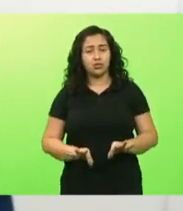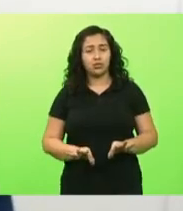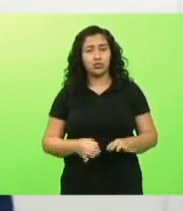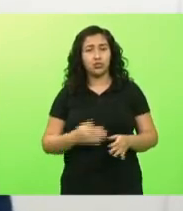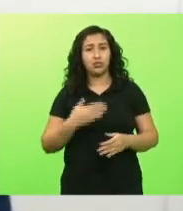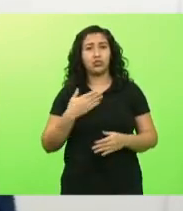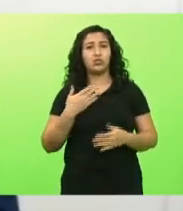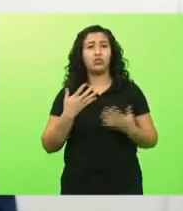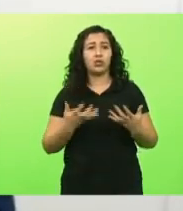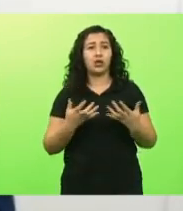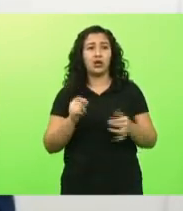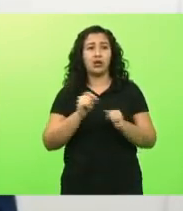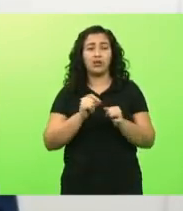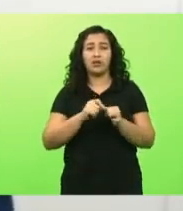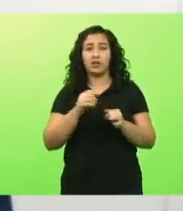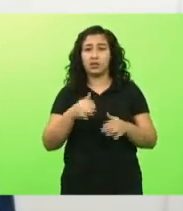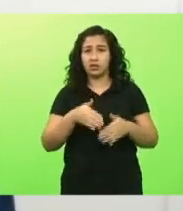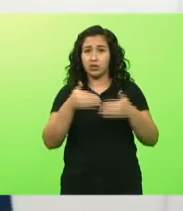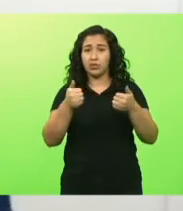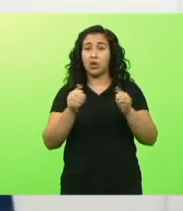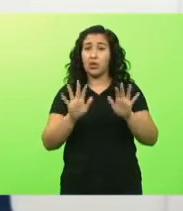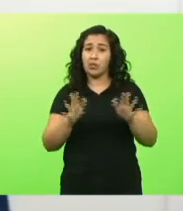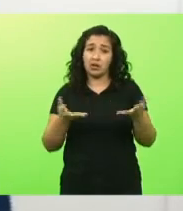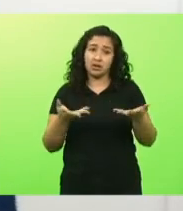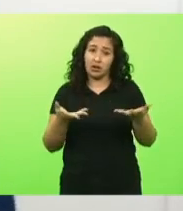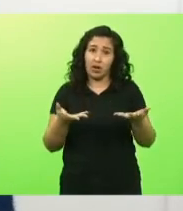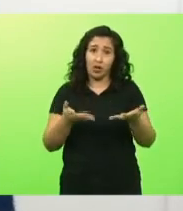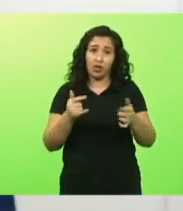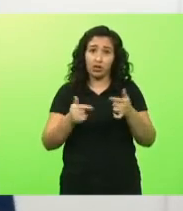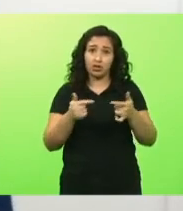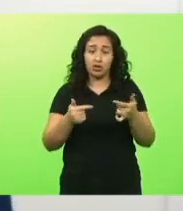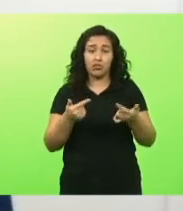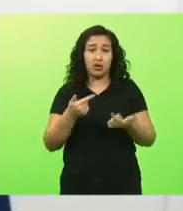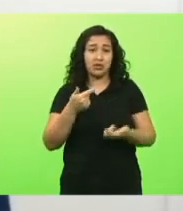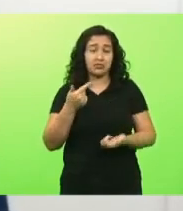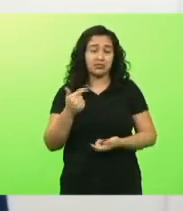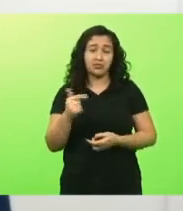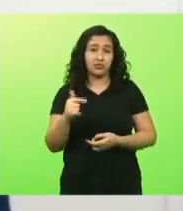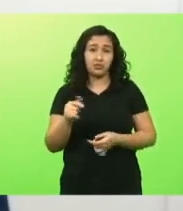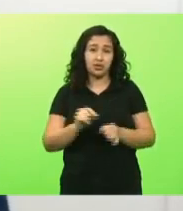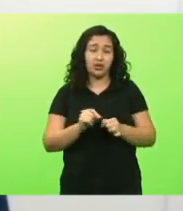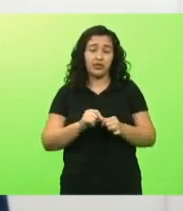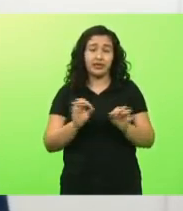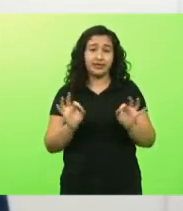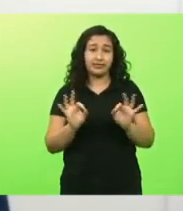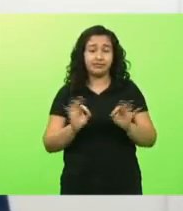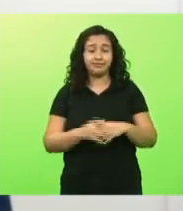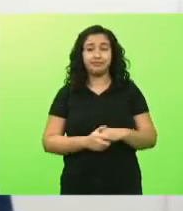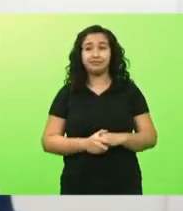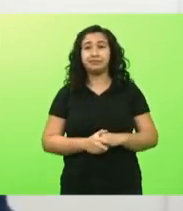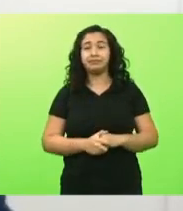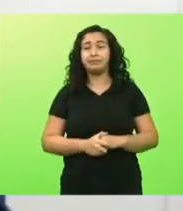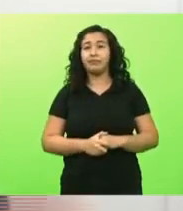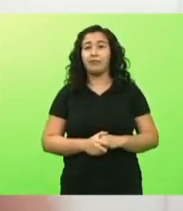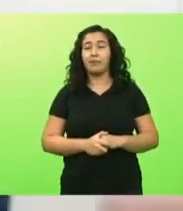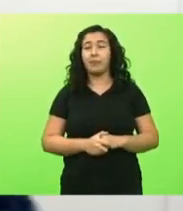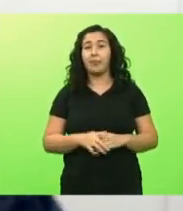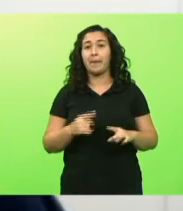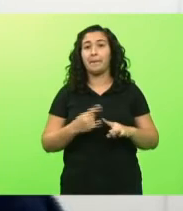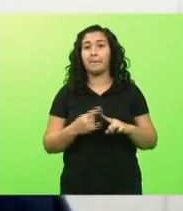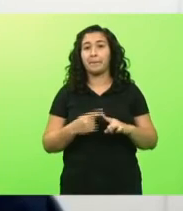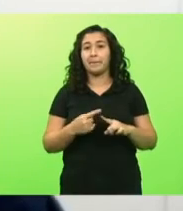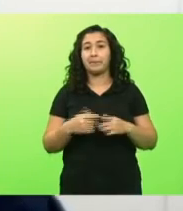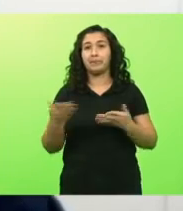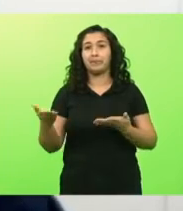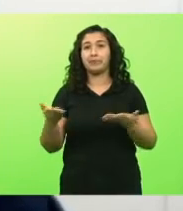com o que tem, mas não está fazendo muito, não. Não consegue fazer muito. Por quê? Eu vou convidar